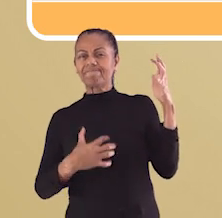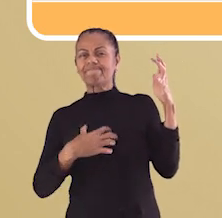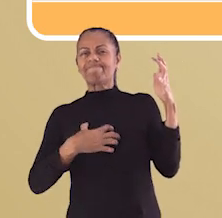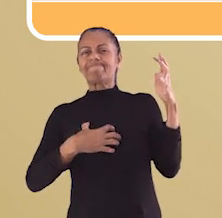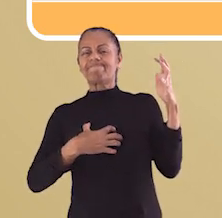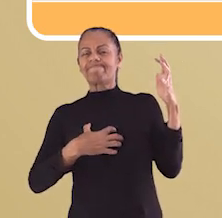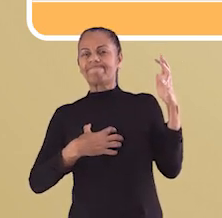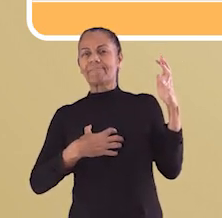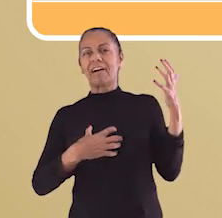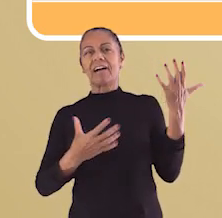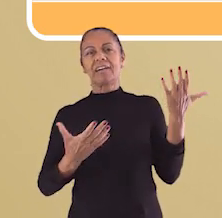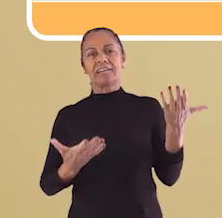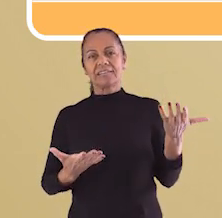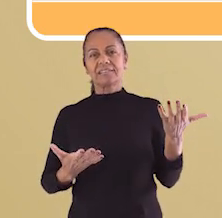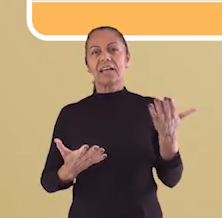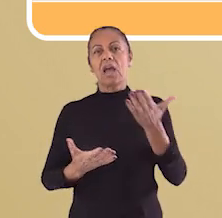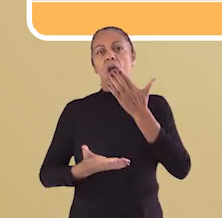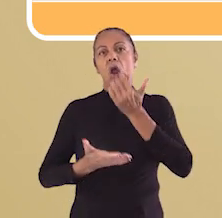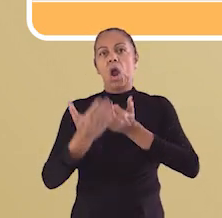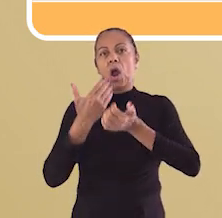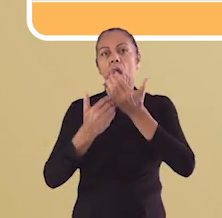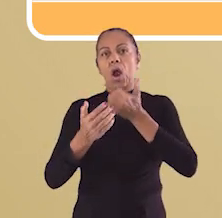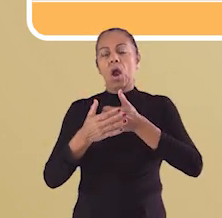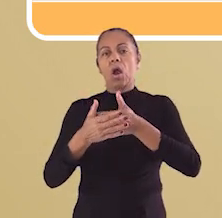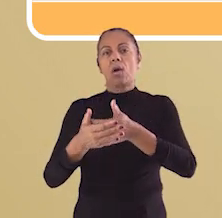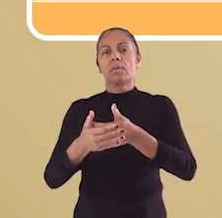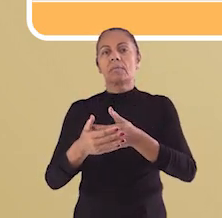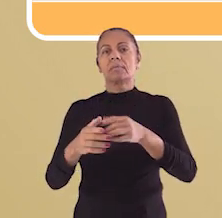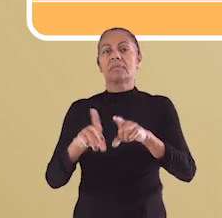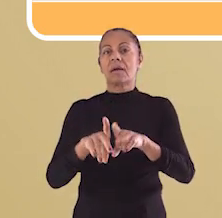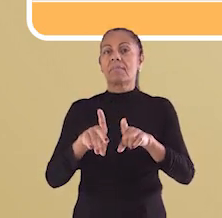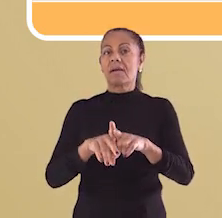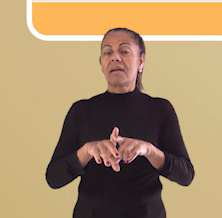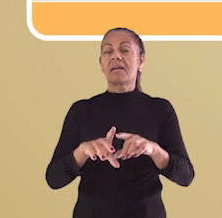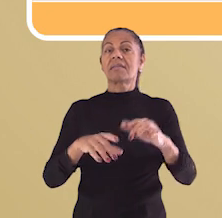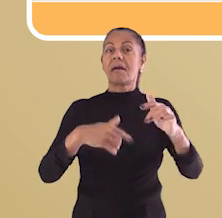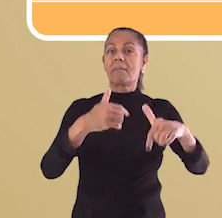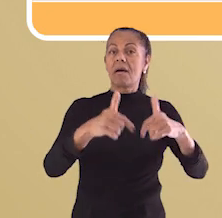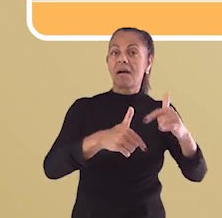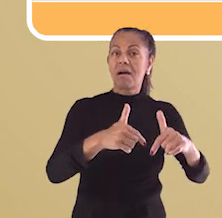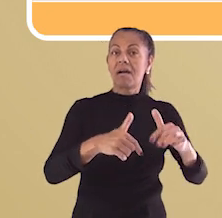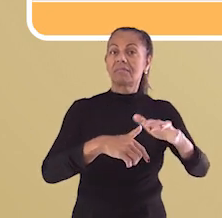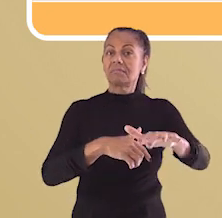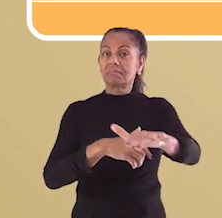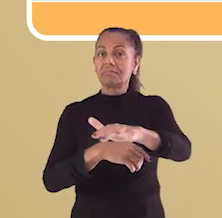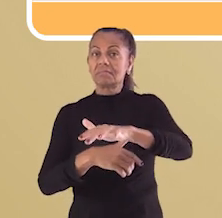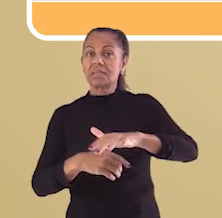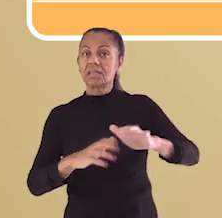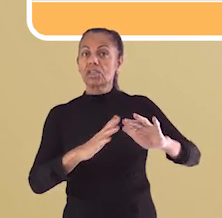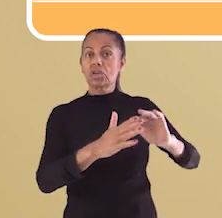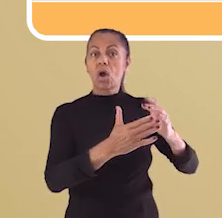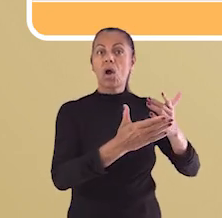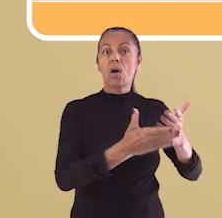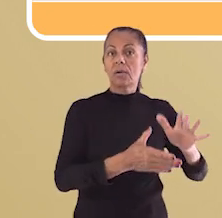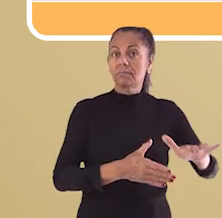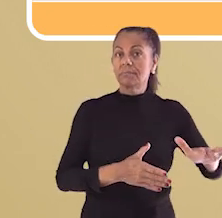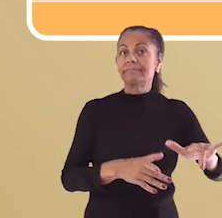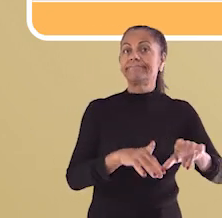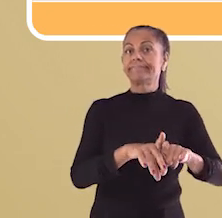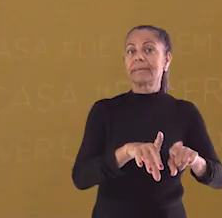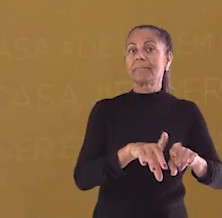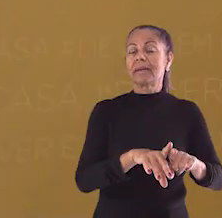às vezes a família cobra muito, né? Ou outros ambientes, trabalho, escola, acaba trazendo esse tipo de